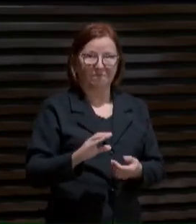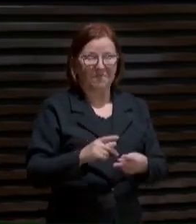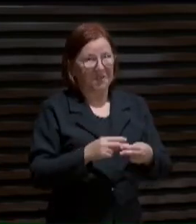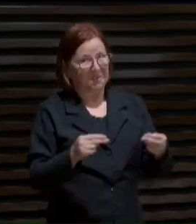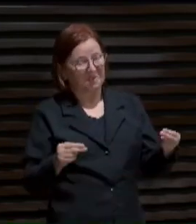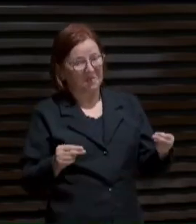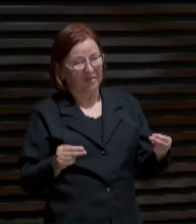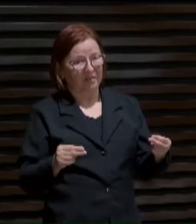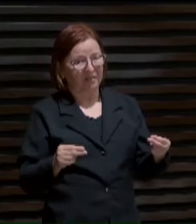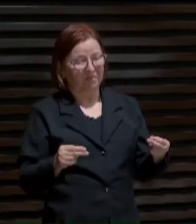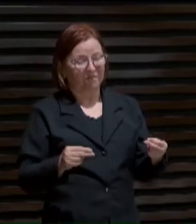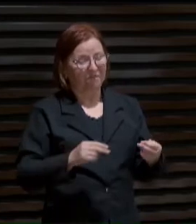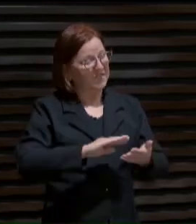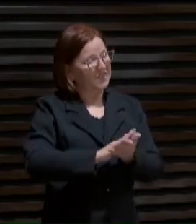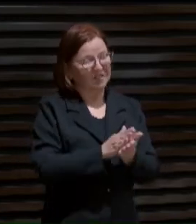oi tudo